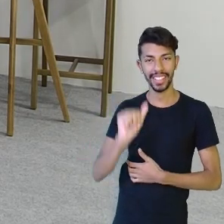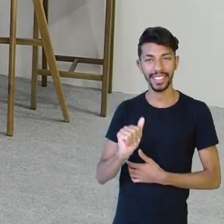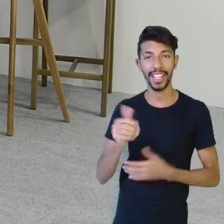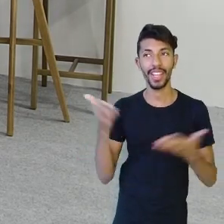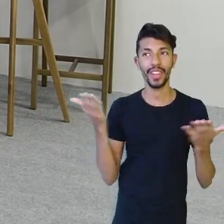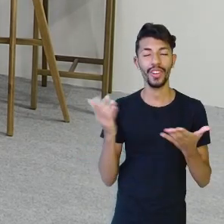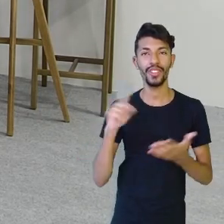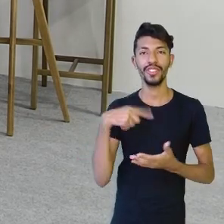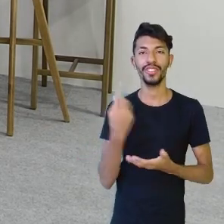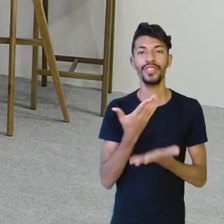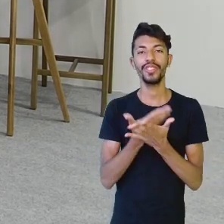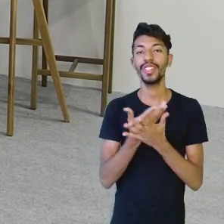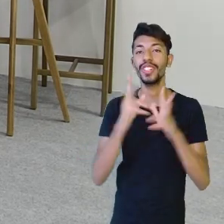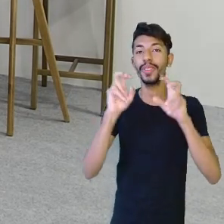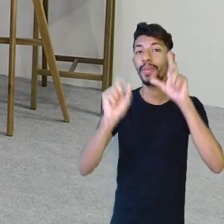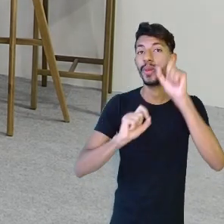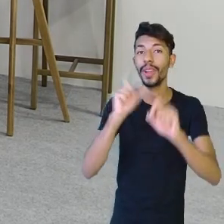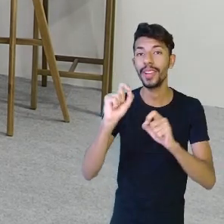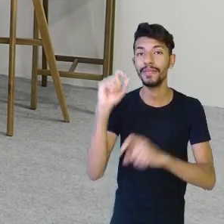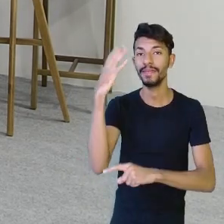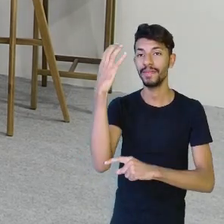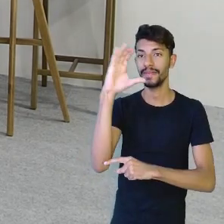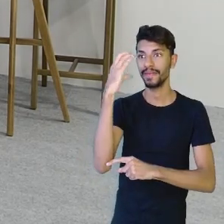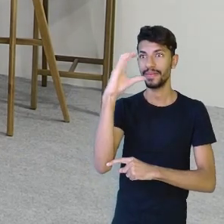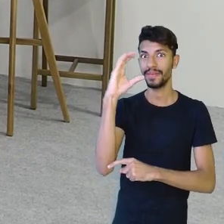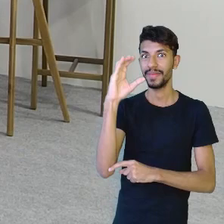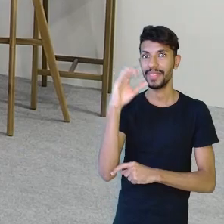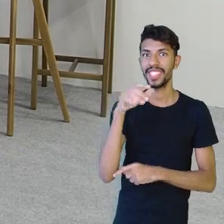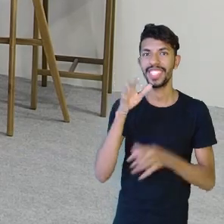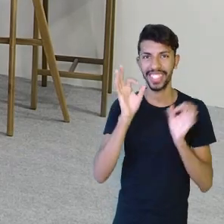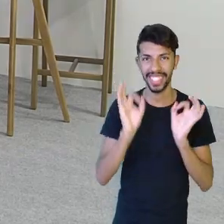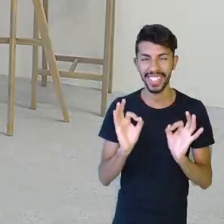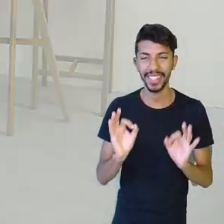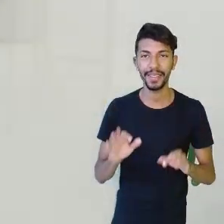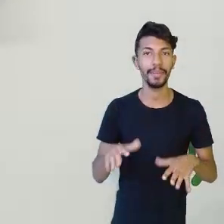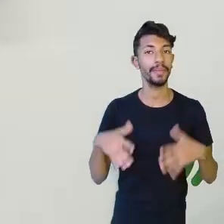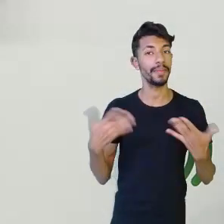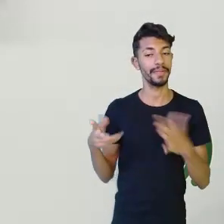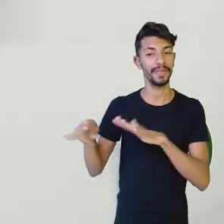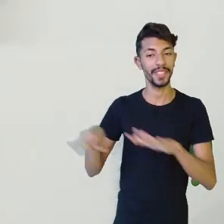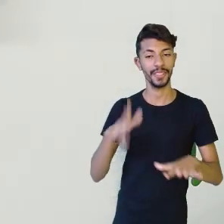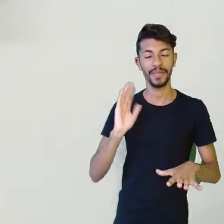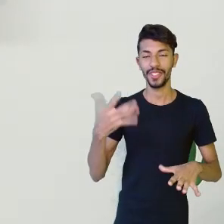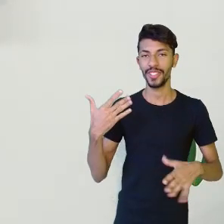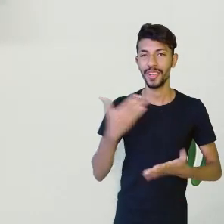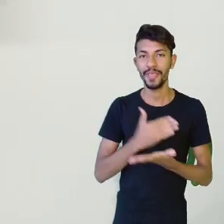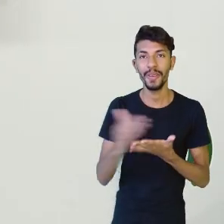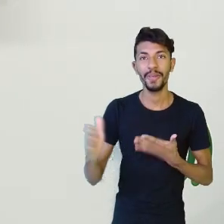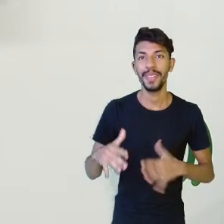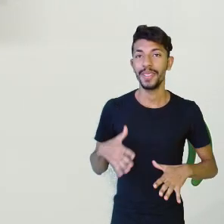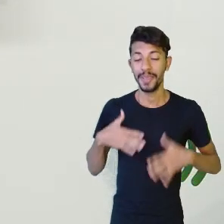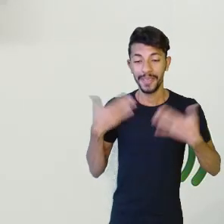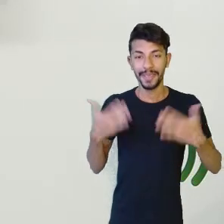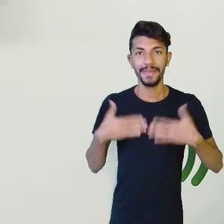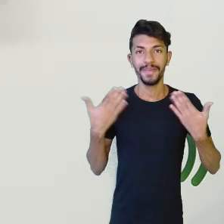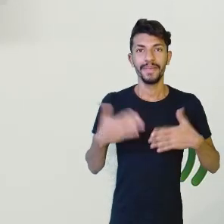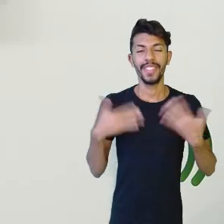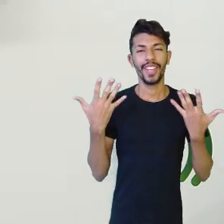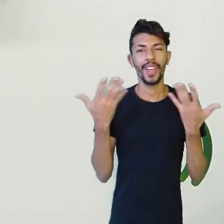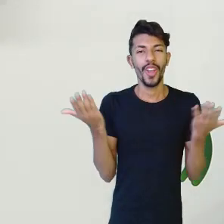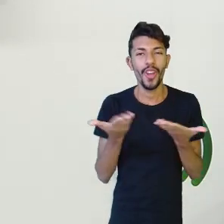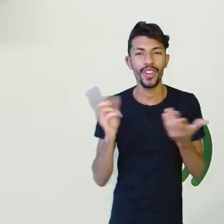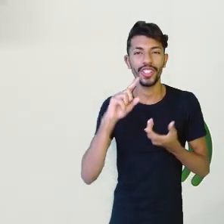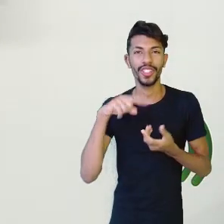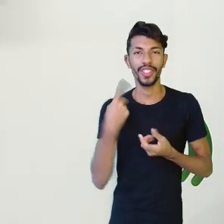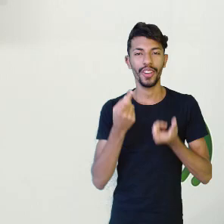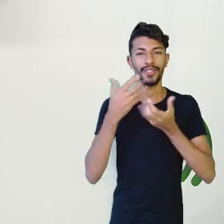sobre ciências. Estão preparados? A semana já começou animada. Então hoje nós vamos falar um pouquinho sobre